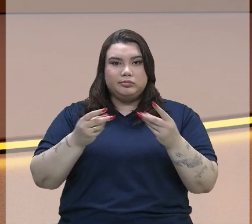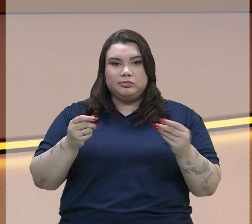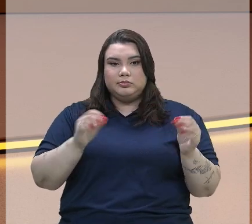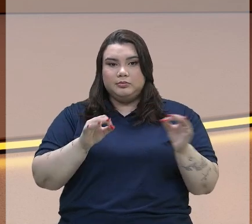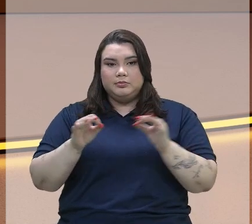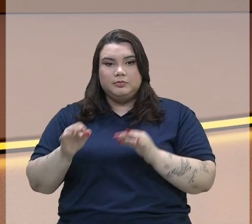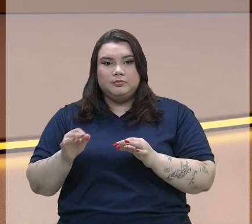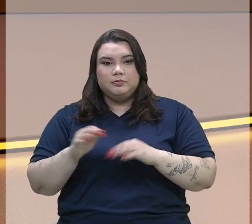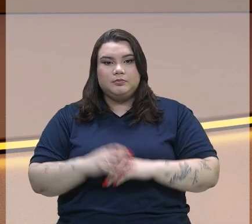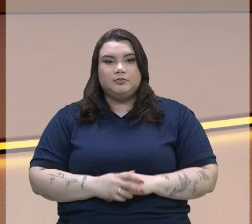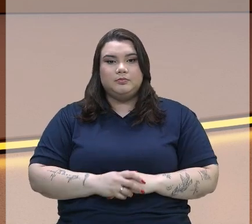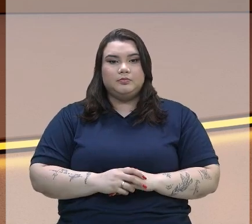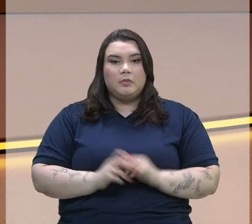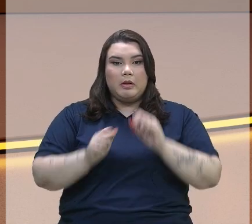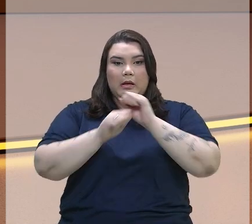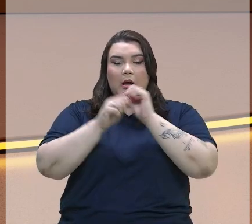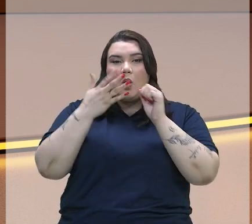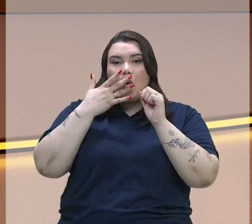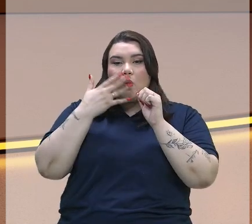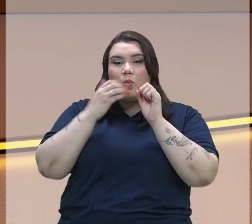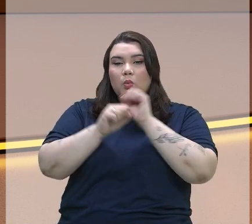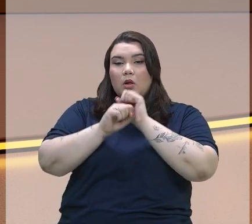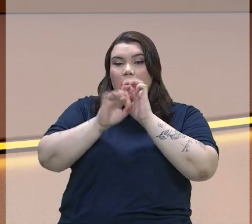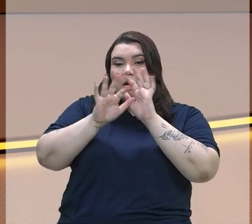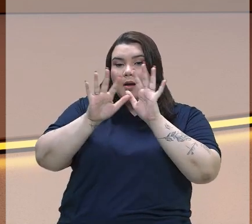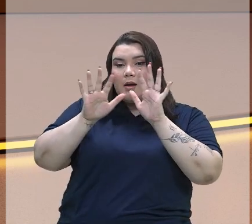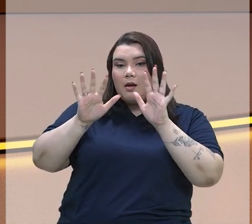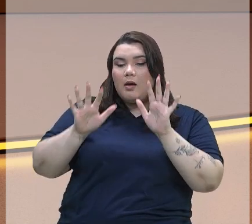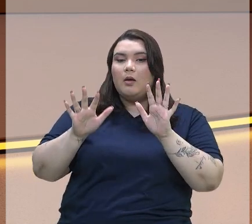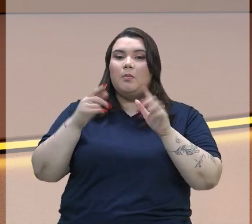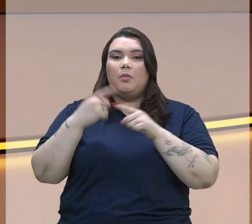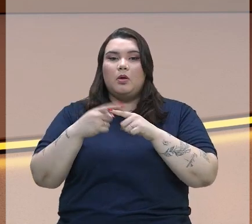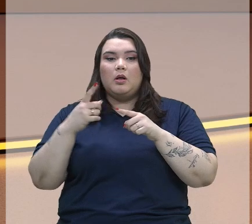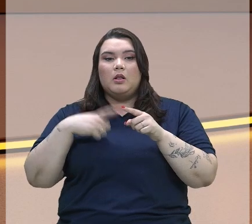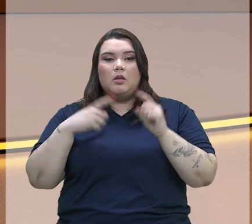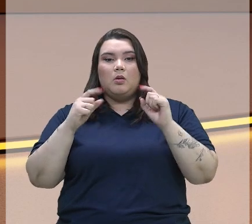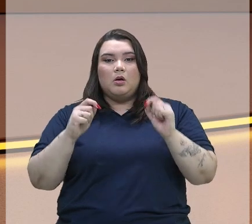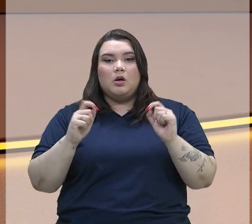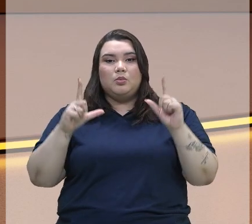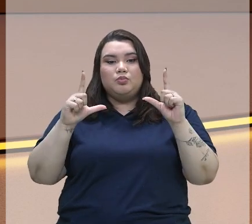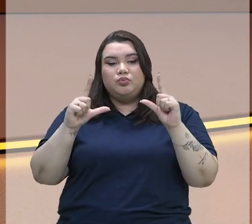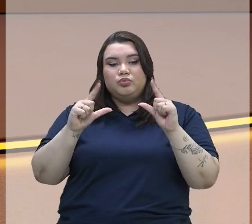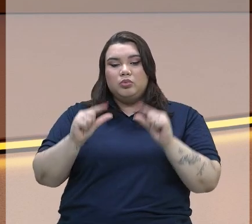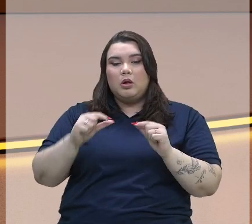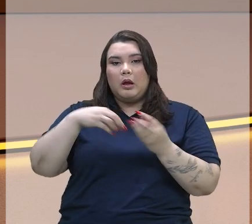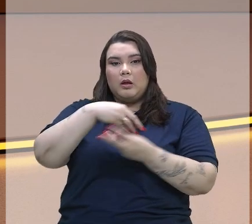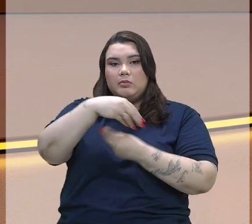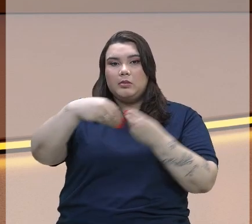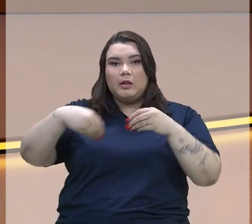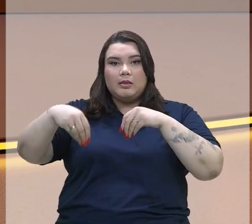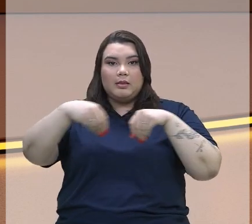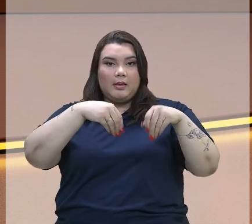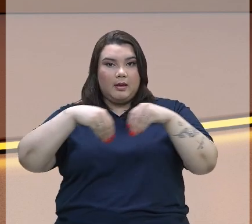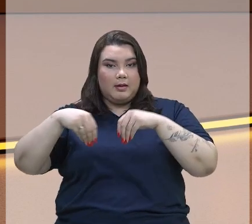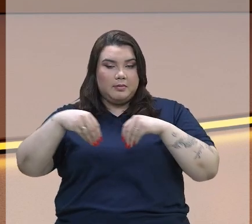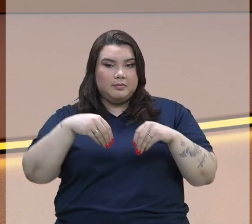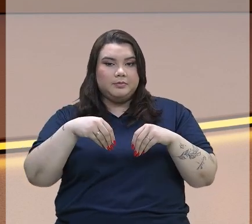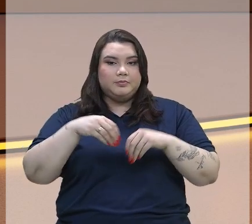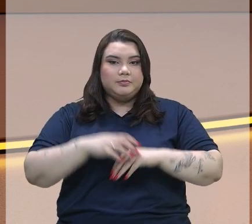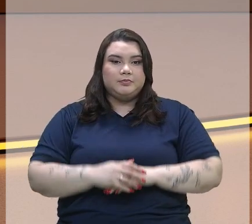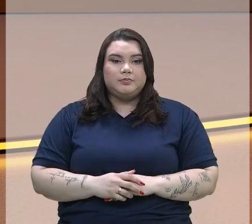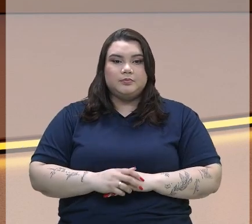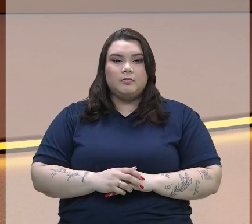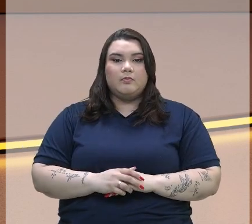Vocês observam que já é mais claro, né? Isso porque a gente vai tendo ali, vai diminuindo a presença de humus, né, de matéria orgânica nesse solo. Aí